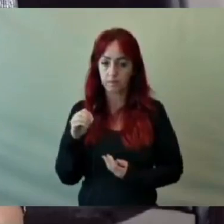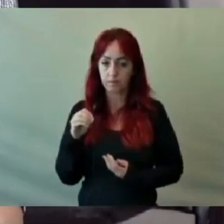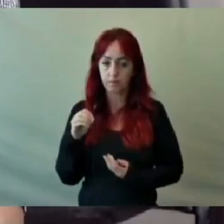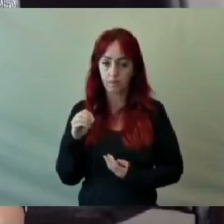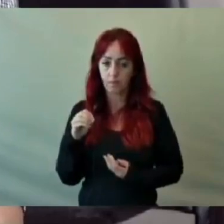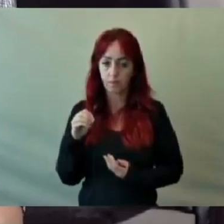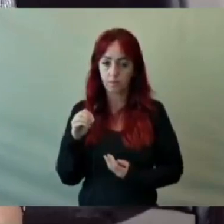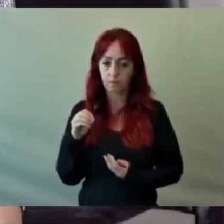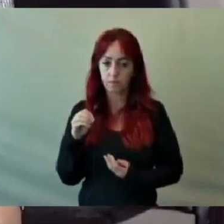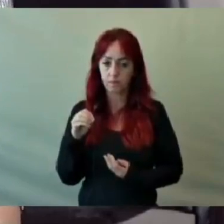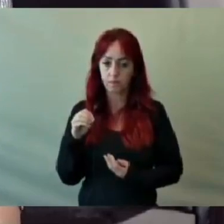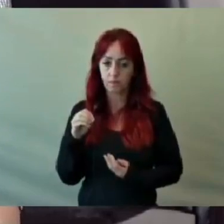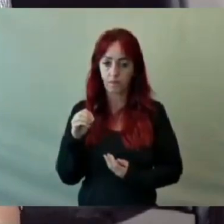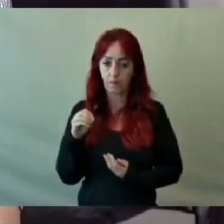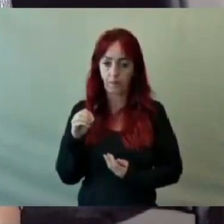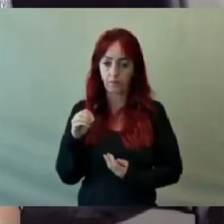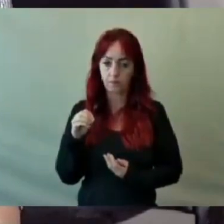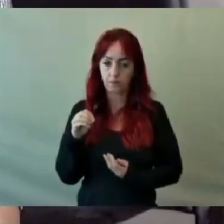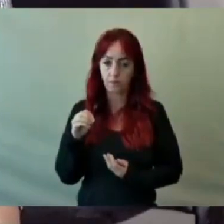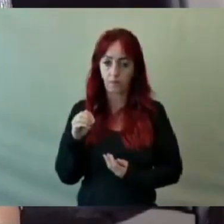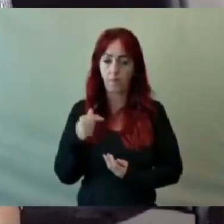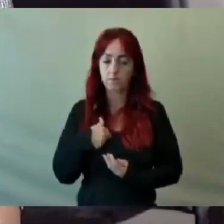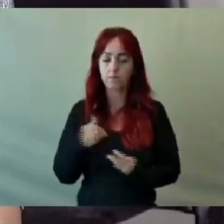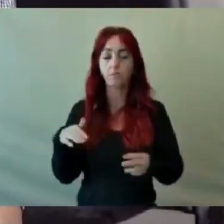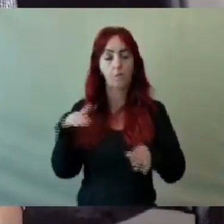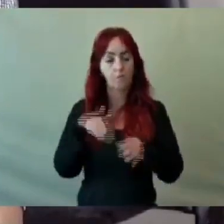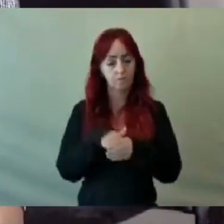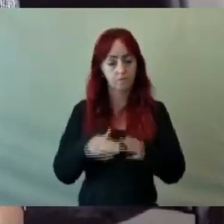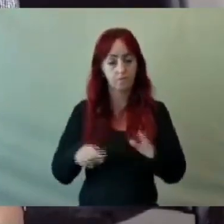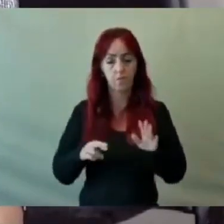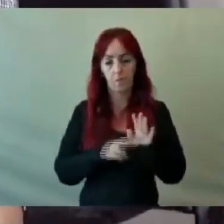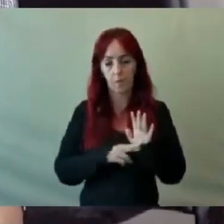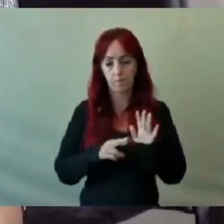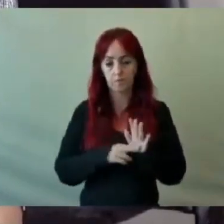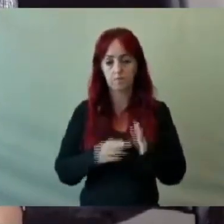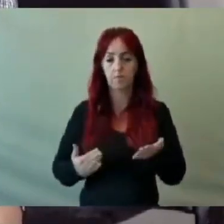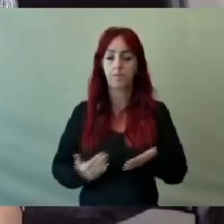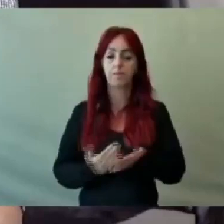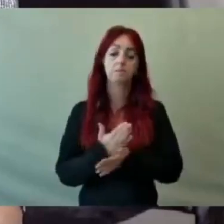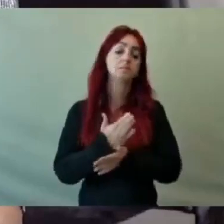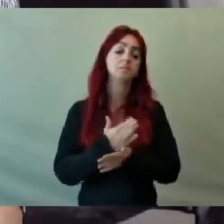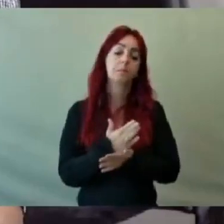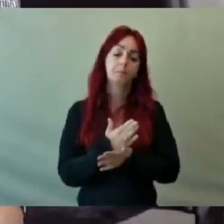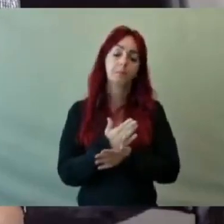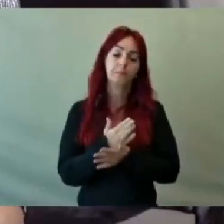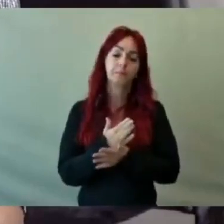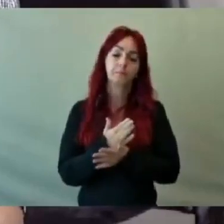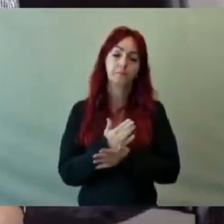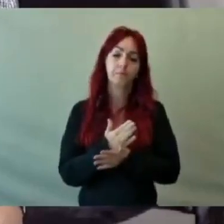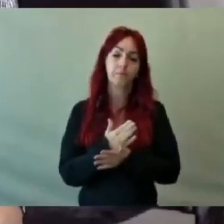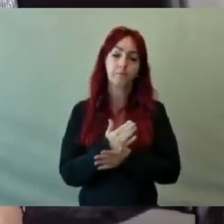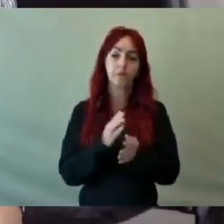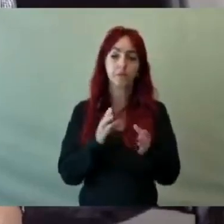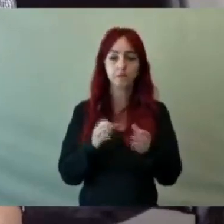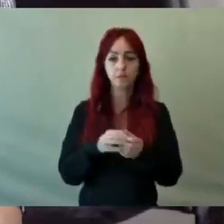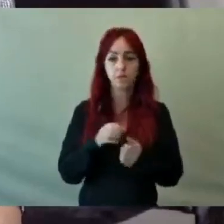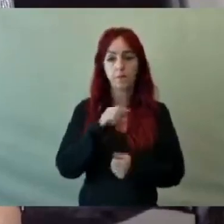Está sem sinal, eu voto com requerimento, então fica aprovado o requerimento de comissão 1067